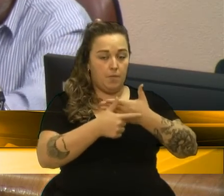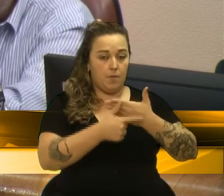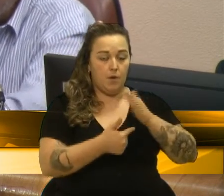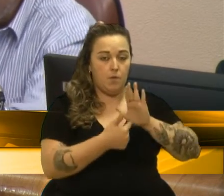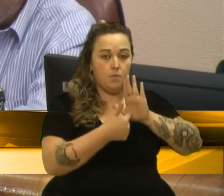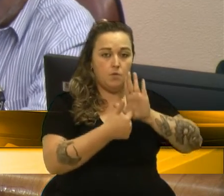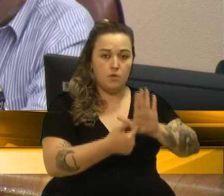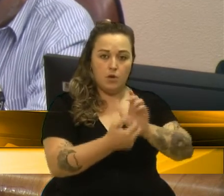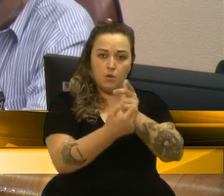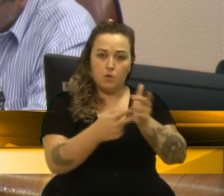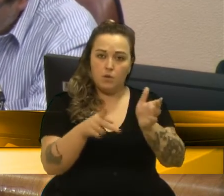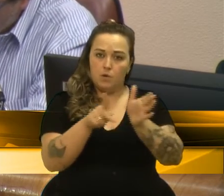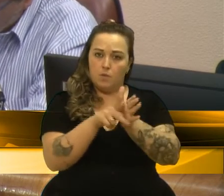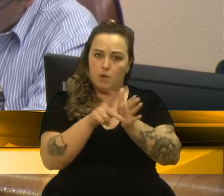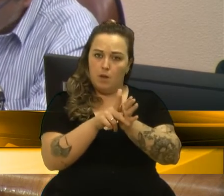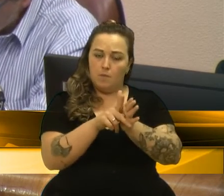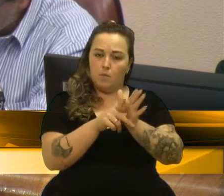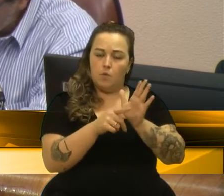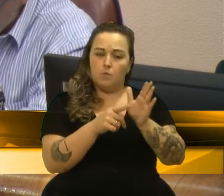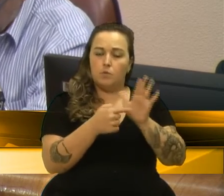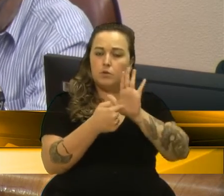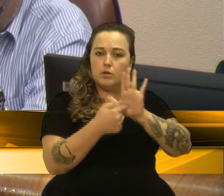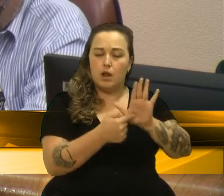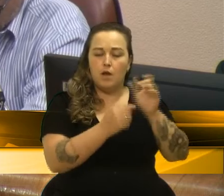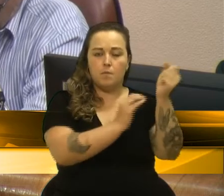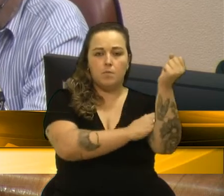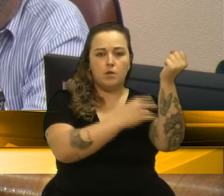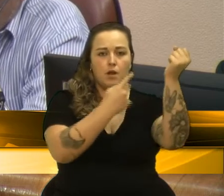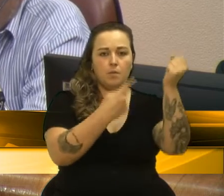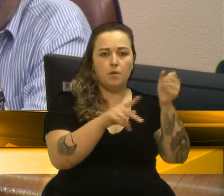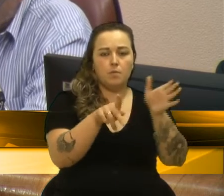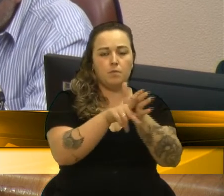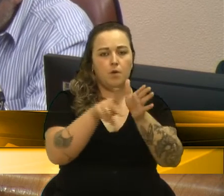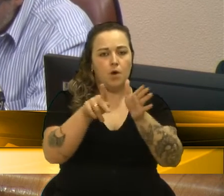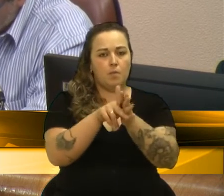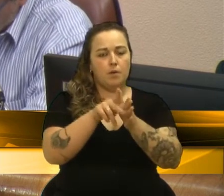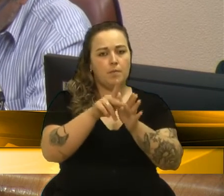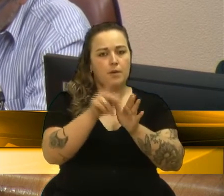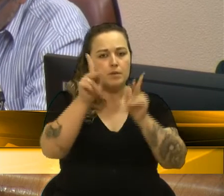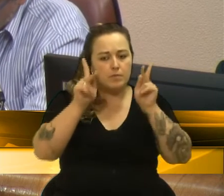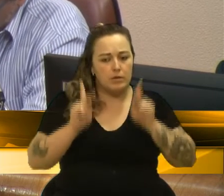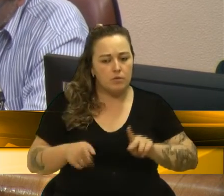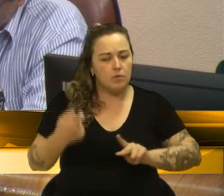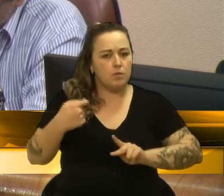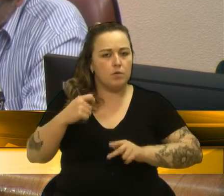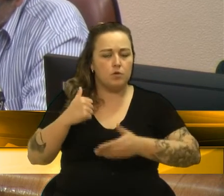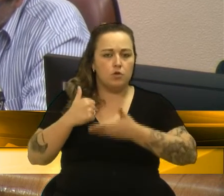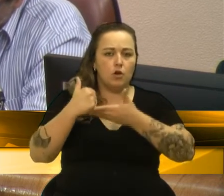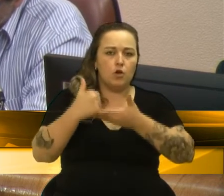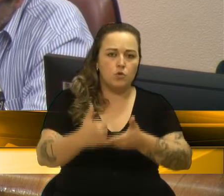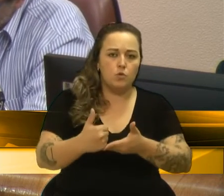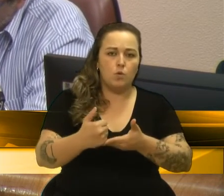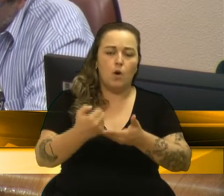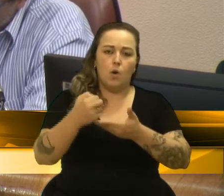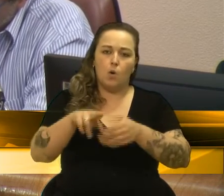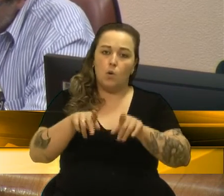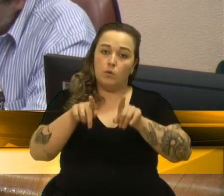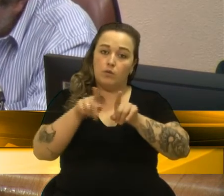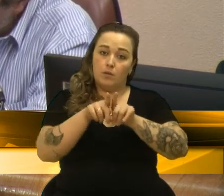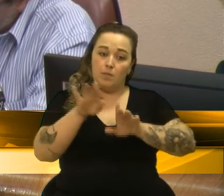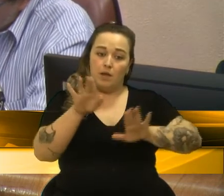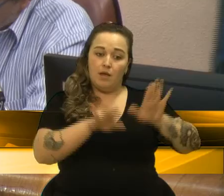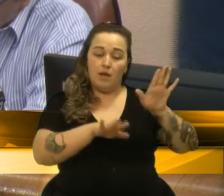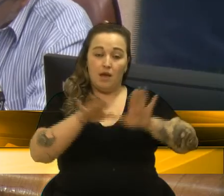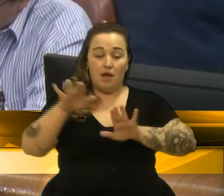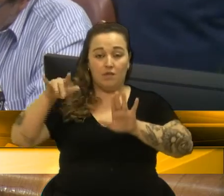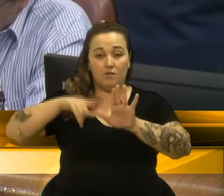e sexuais, ou, por outra banda, como exemplo, podem reforçar as desigualdades existentes quando